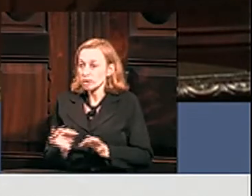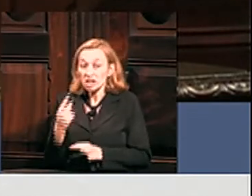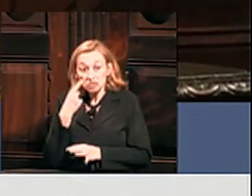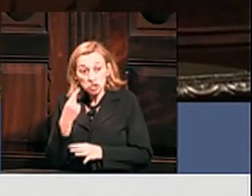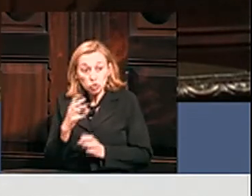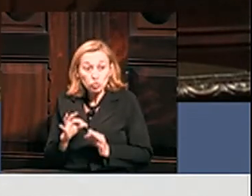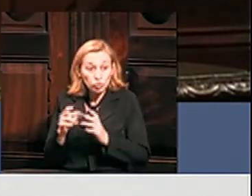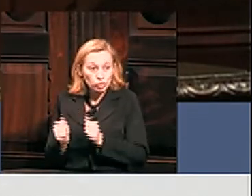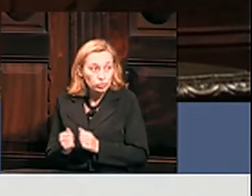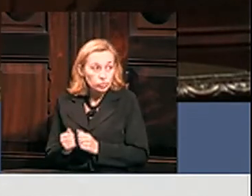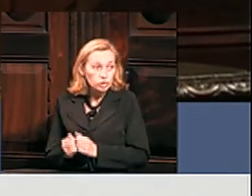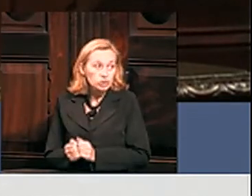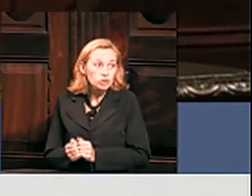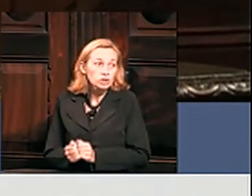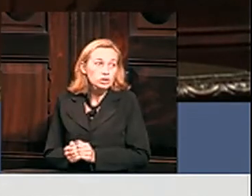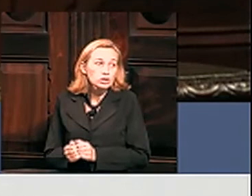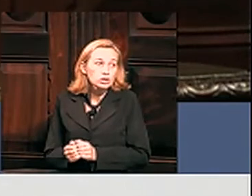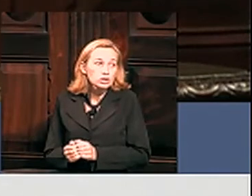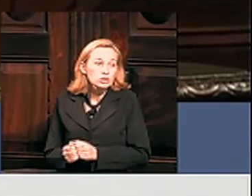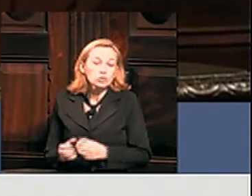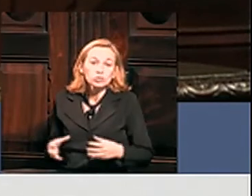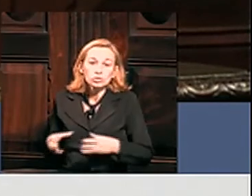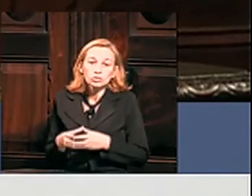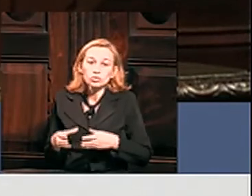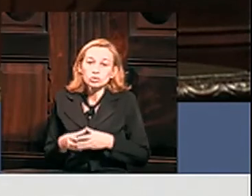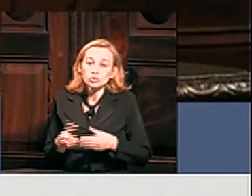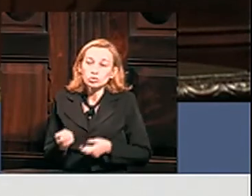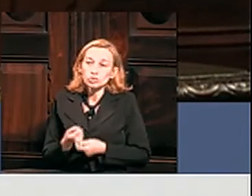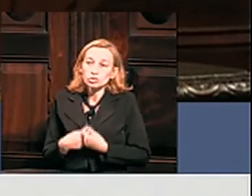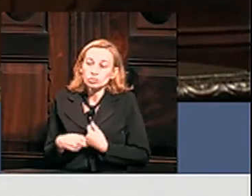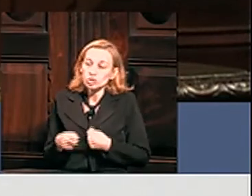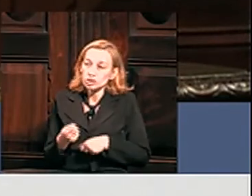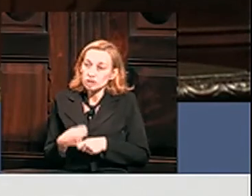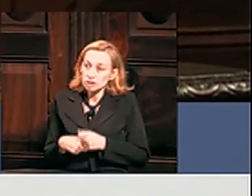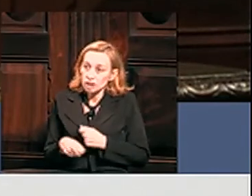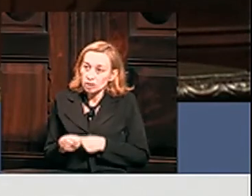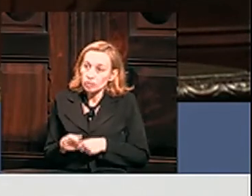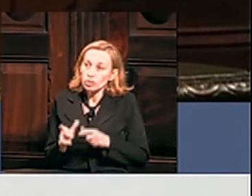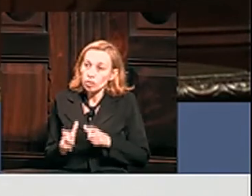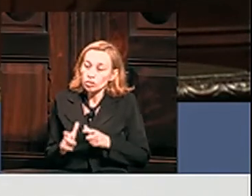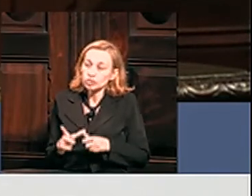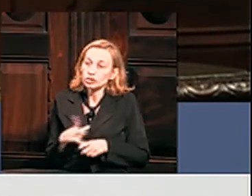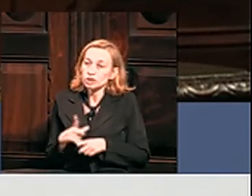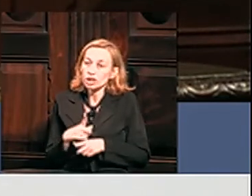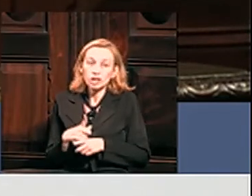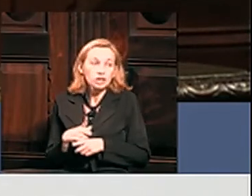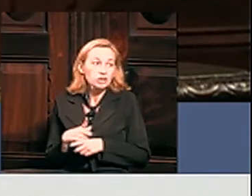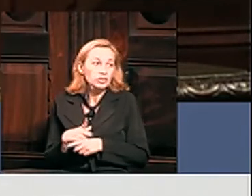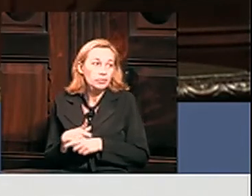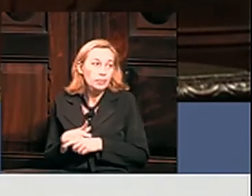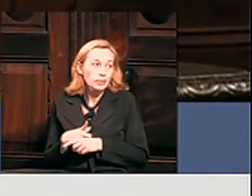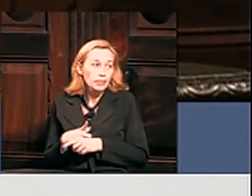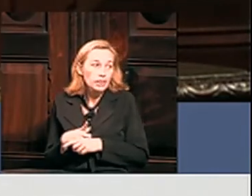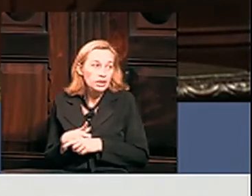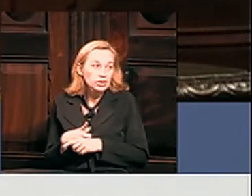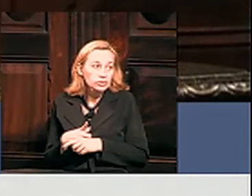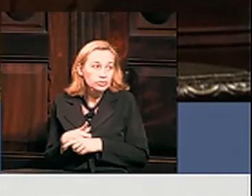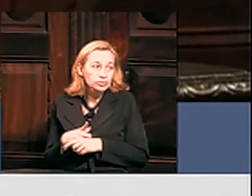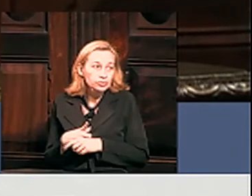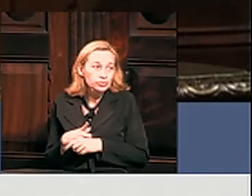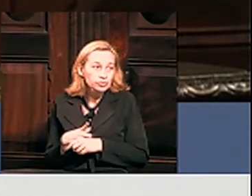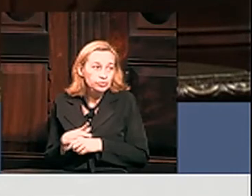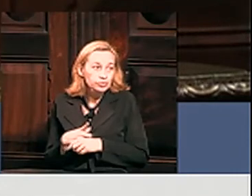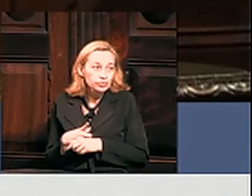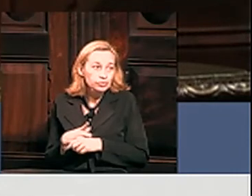verificações. Na comissão de orçamento, onde tem um assento e é presidida